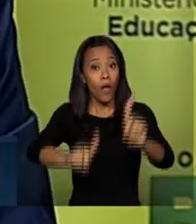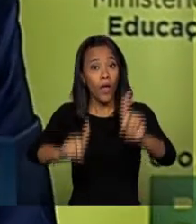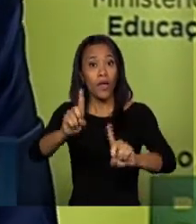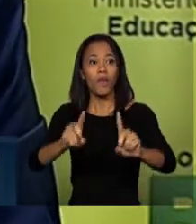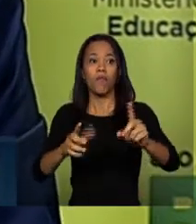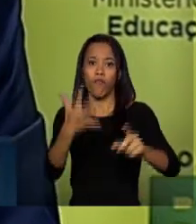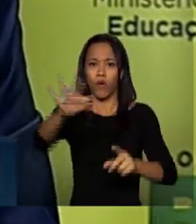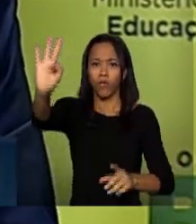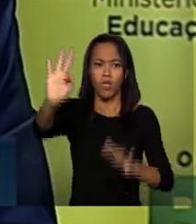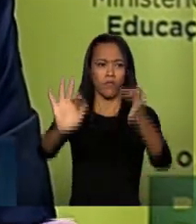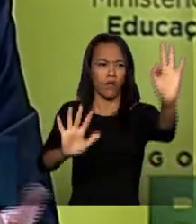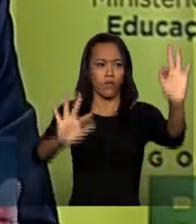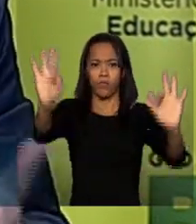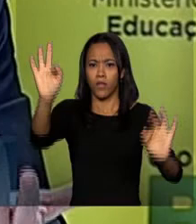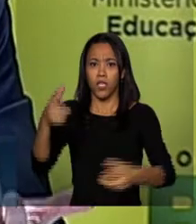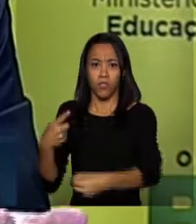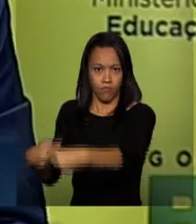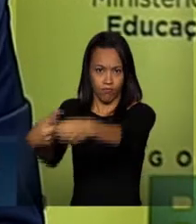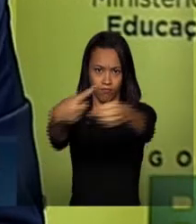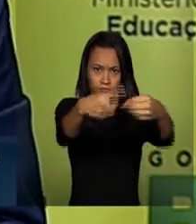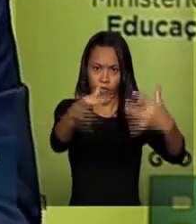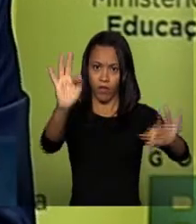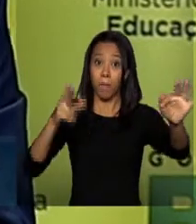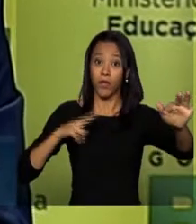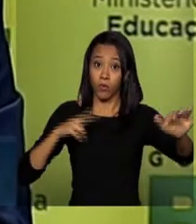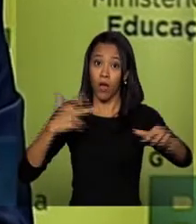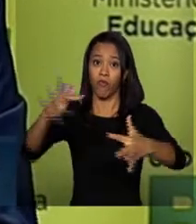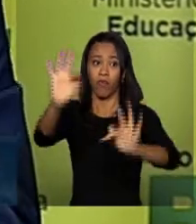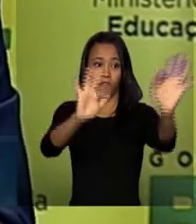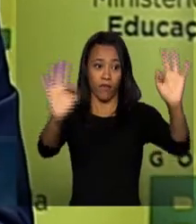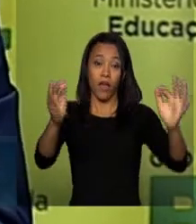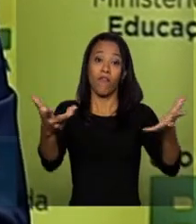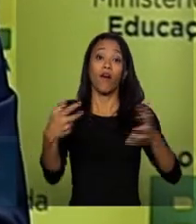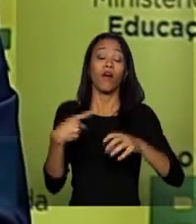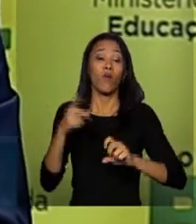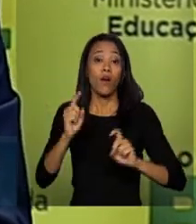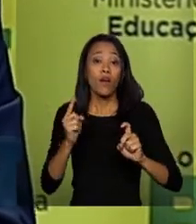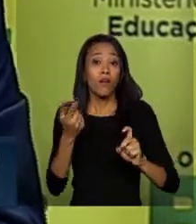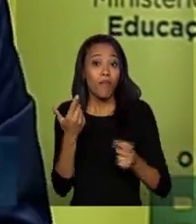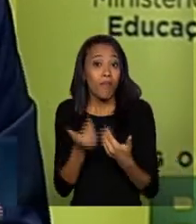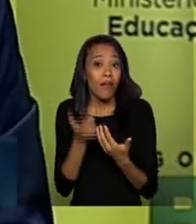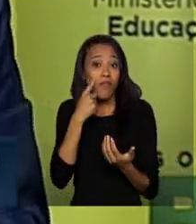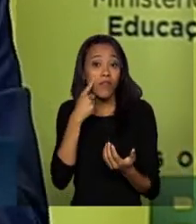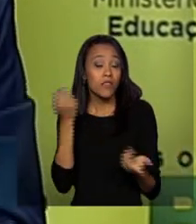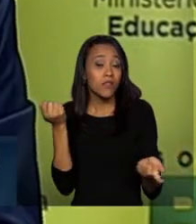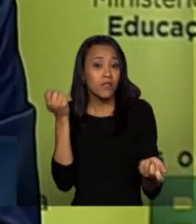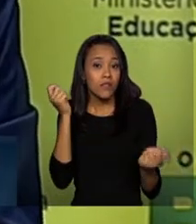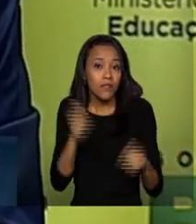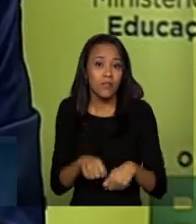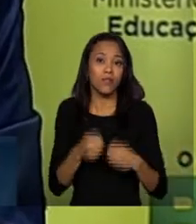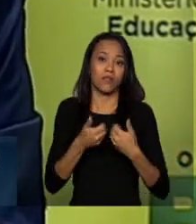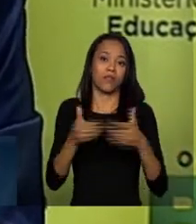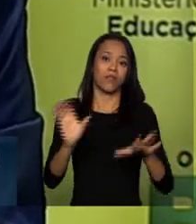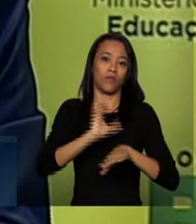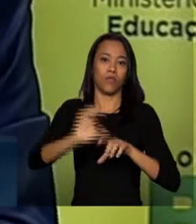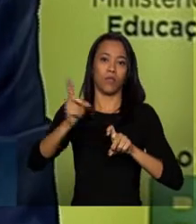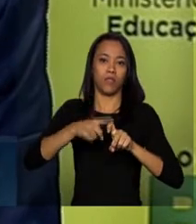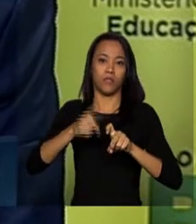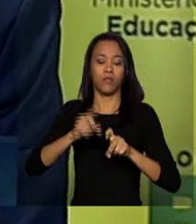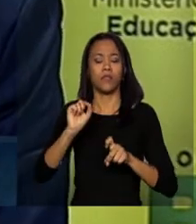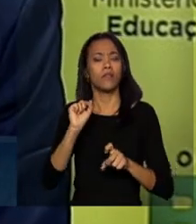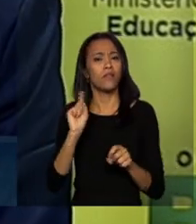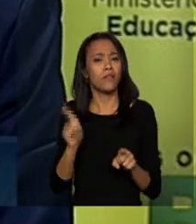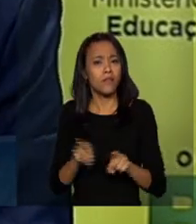outras instituições privadas a possibilidade de abrir um curso privado de medicina. E a grande diferença é que também